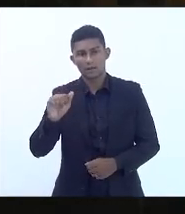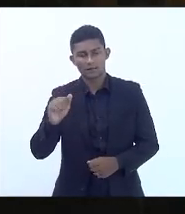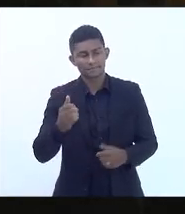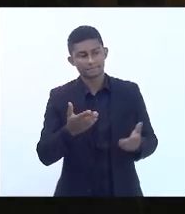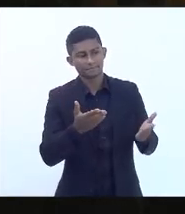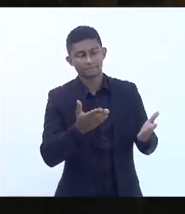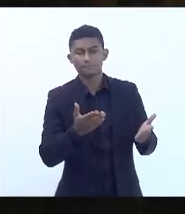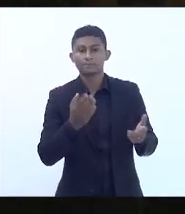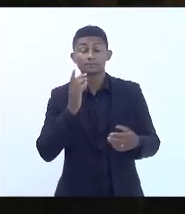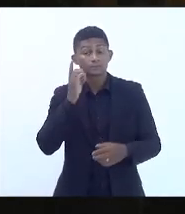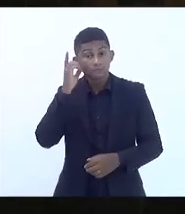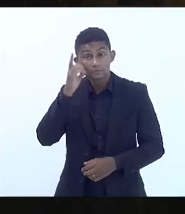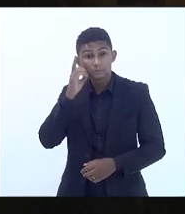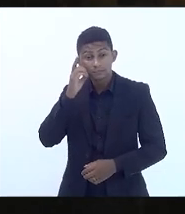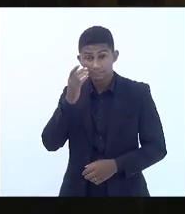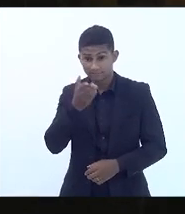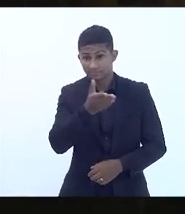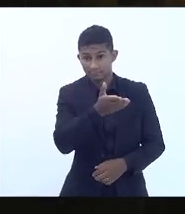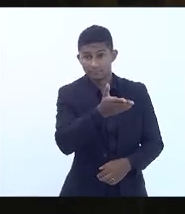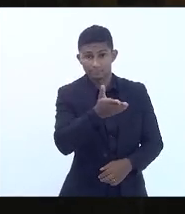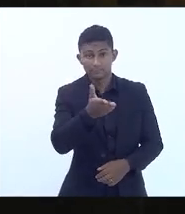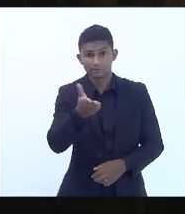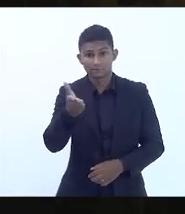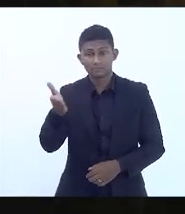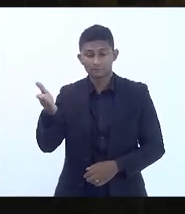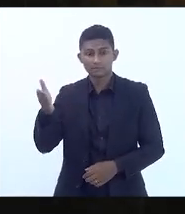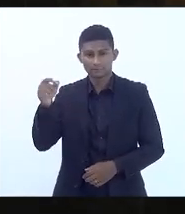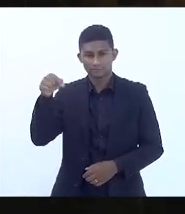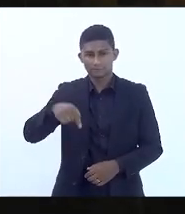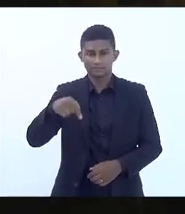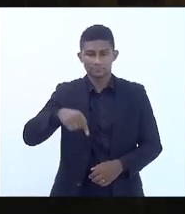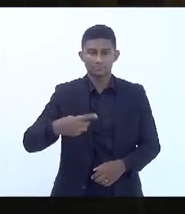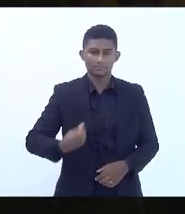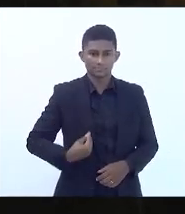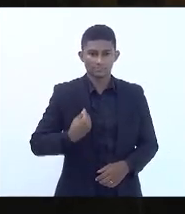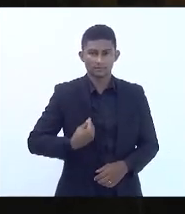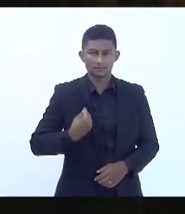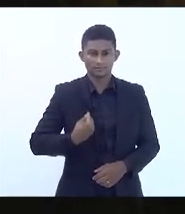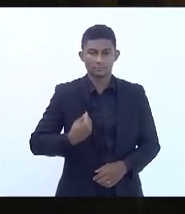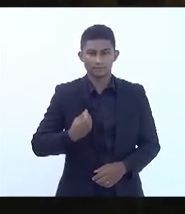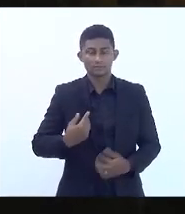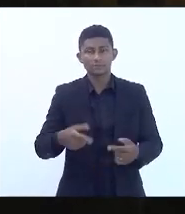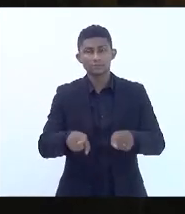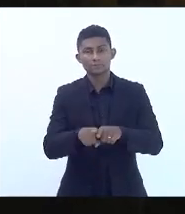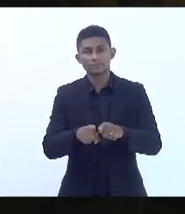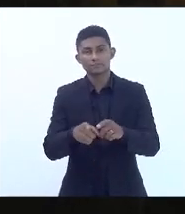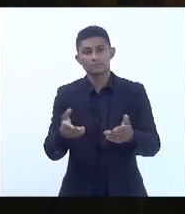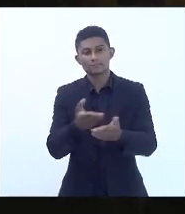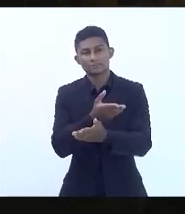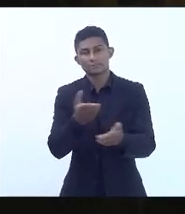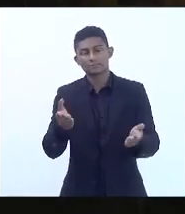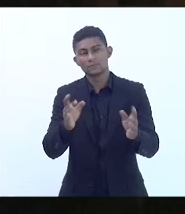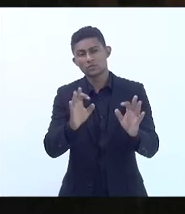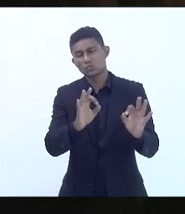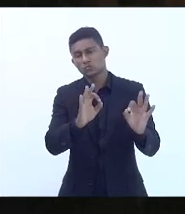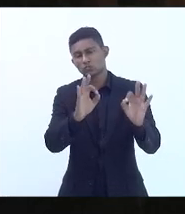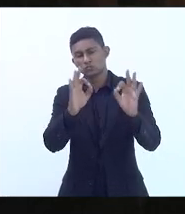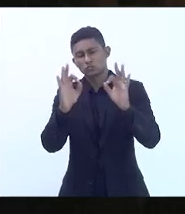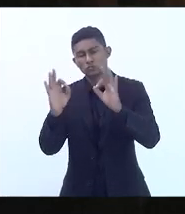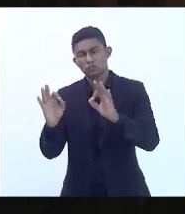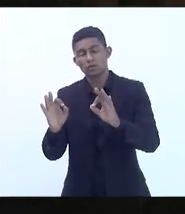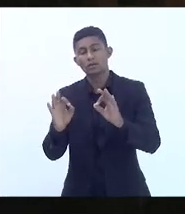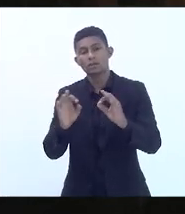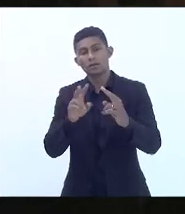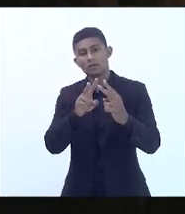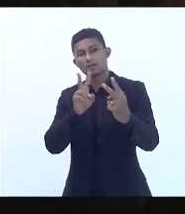senhores deputados presentes, também aqueles que nos assistem de